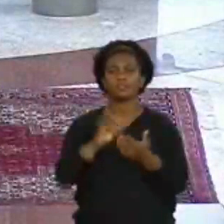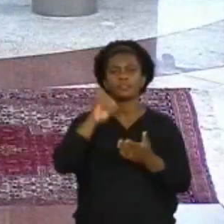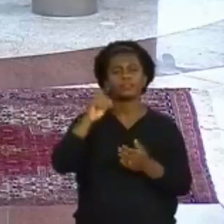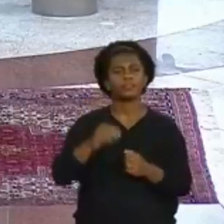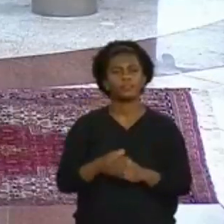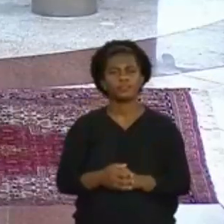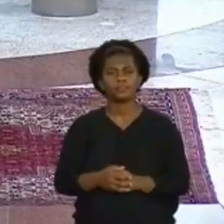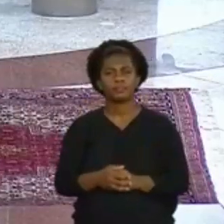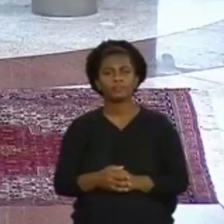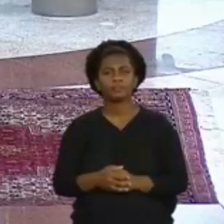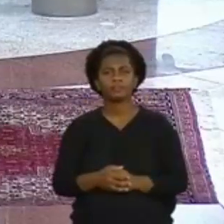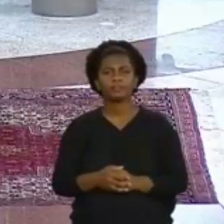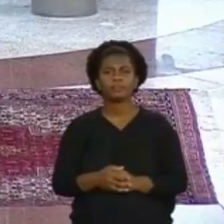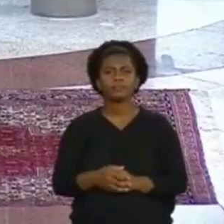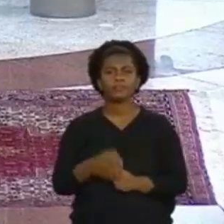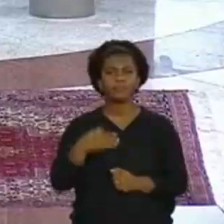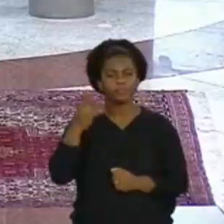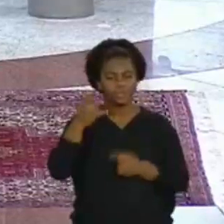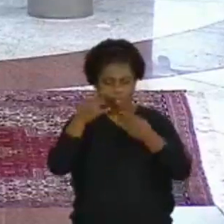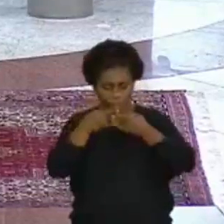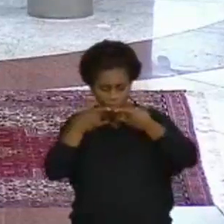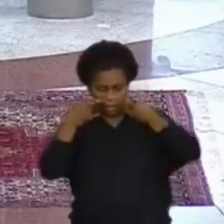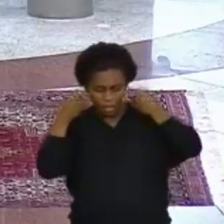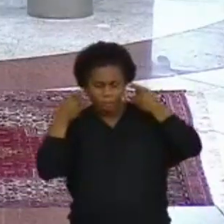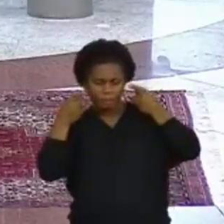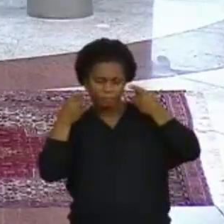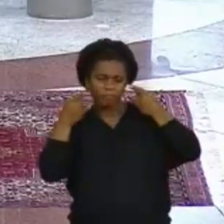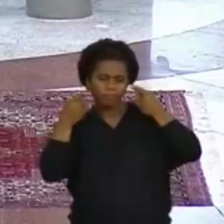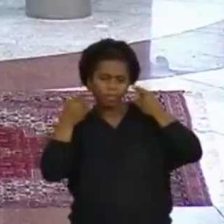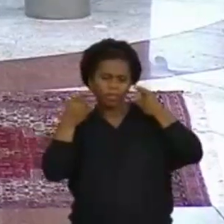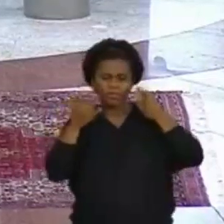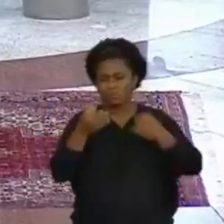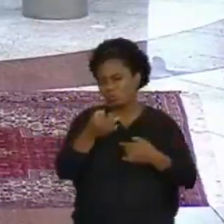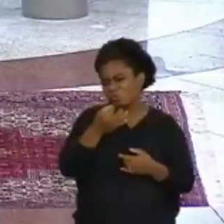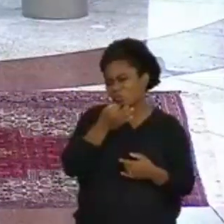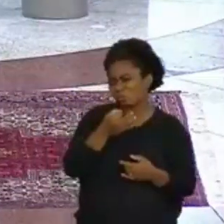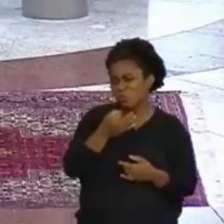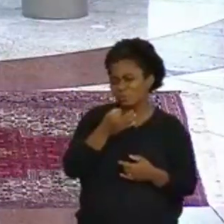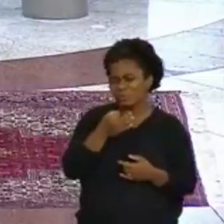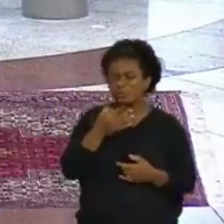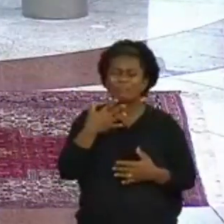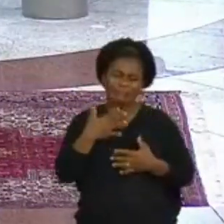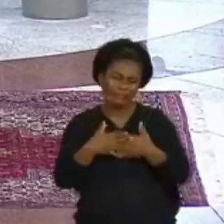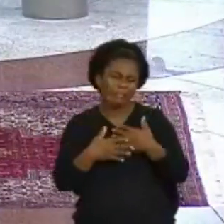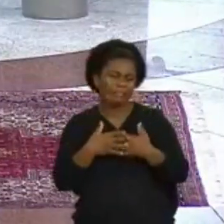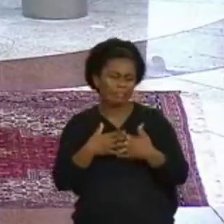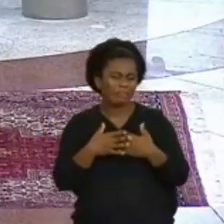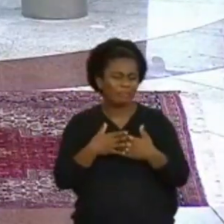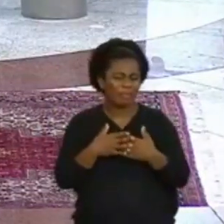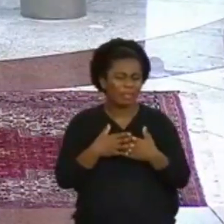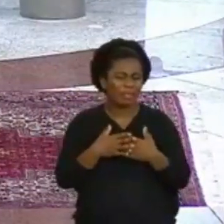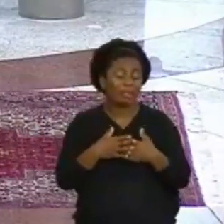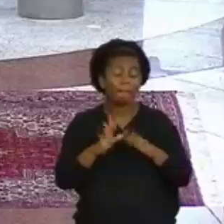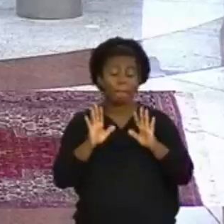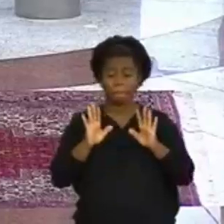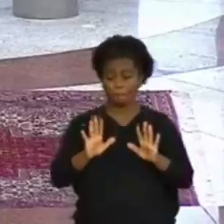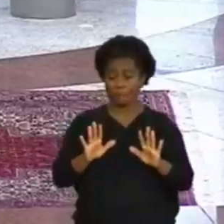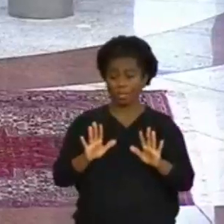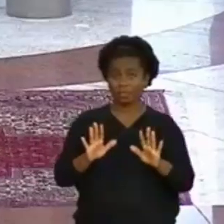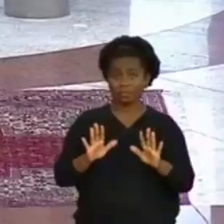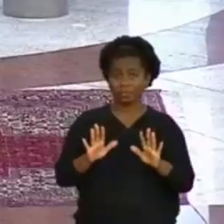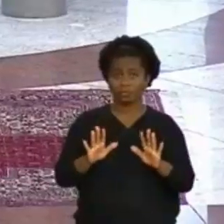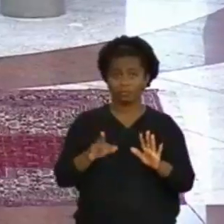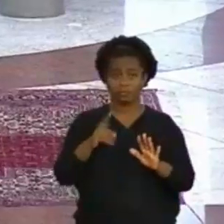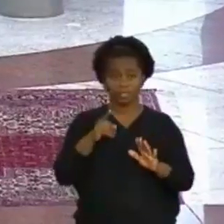Eu sei que com a máscara o som não sai como você gostaria que saísse, mas como